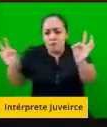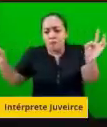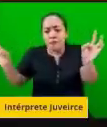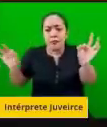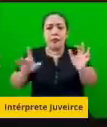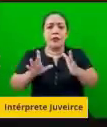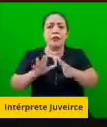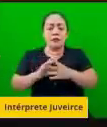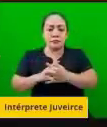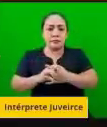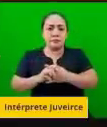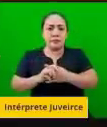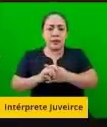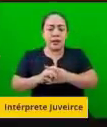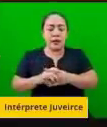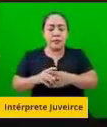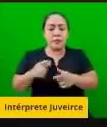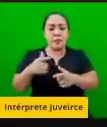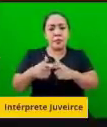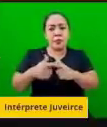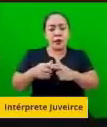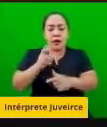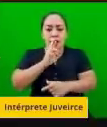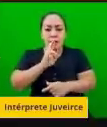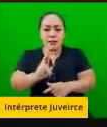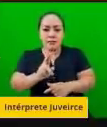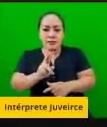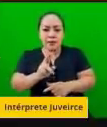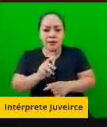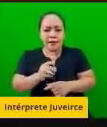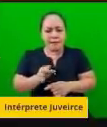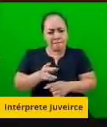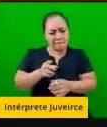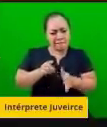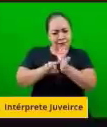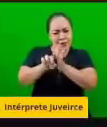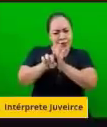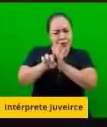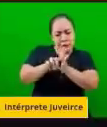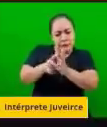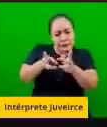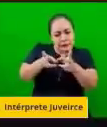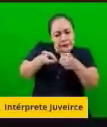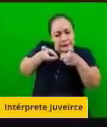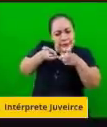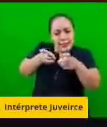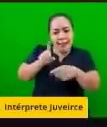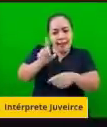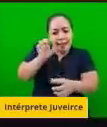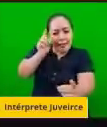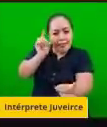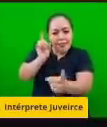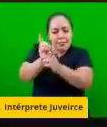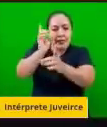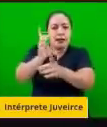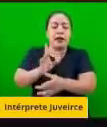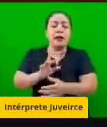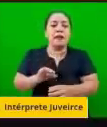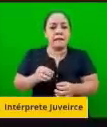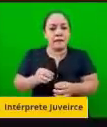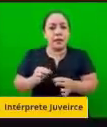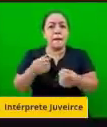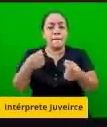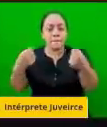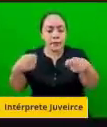não pareça muito atraente, né? Então, essas frases, elas precisam dialogar entre